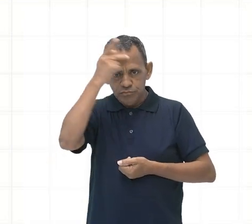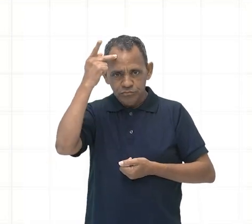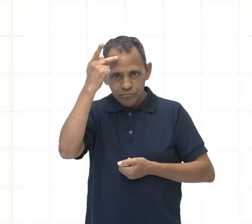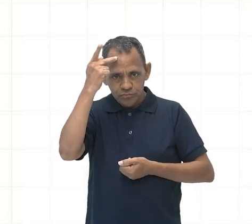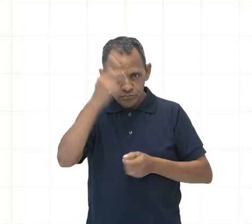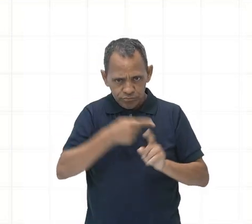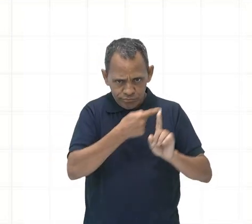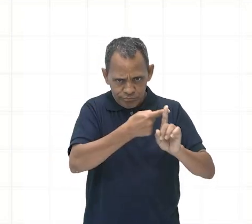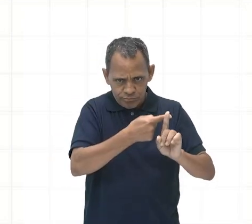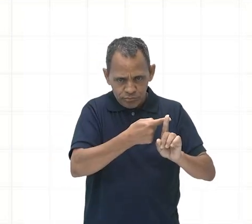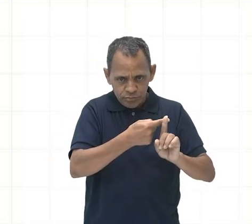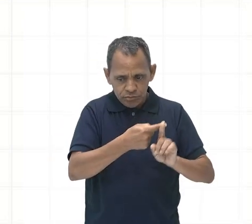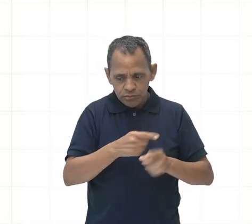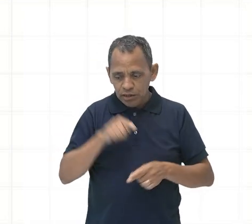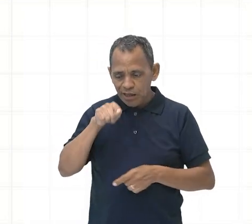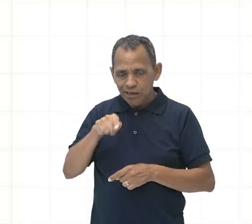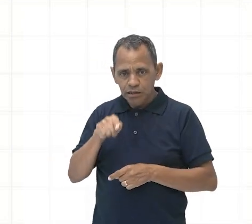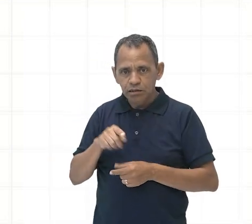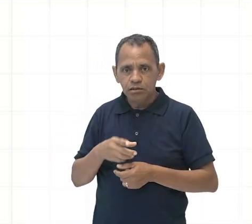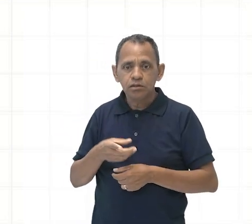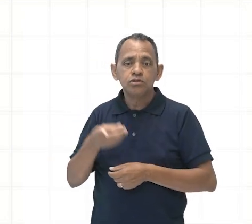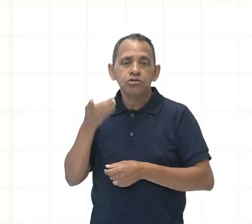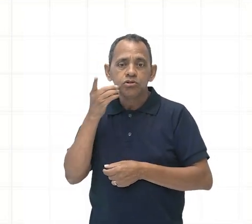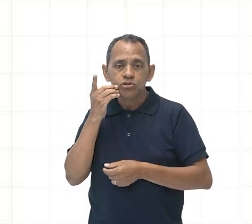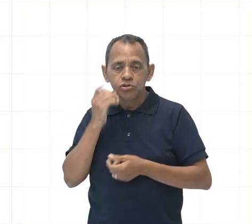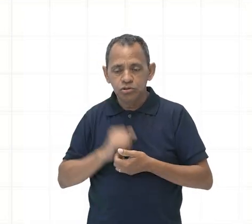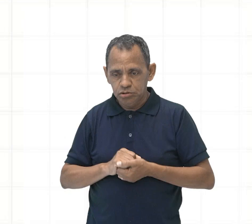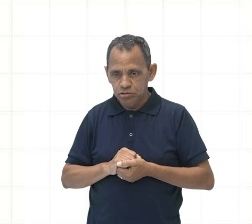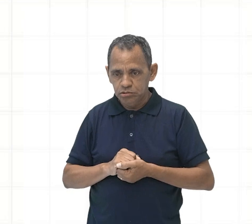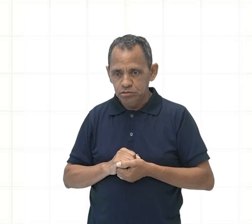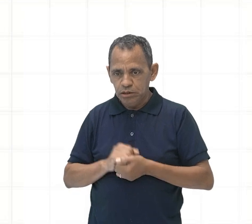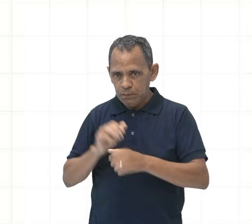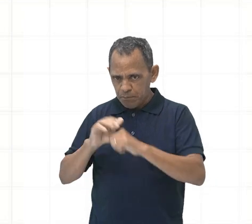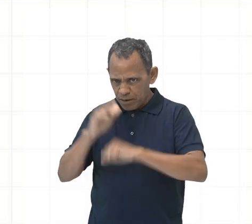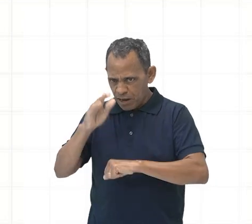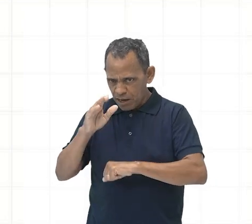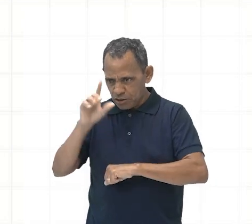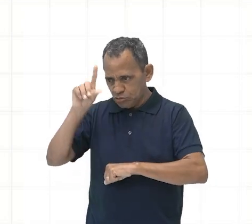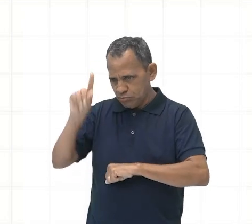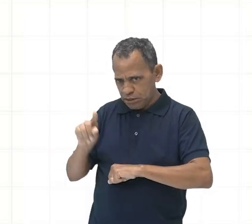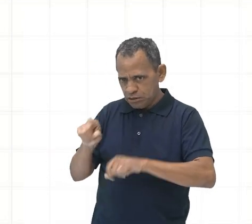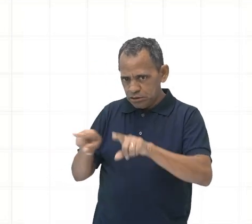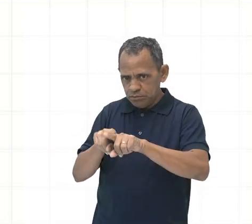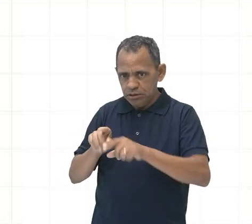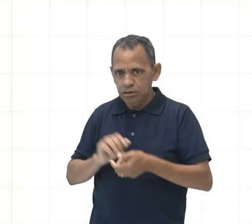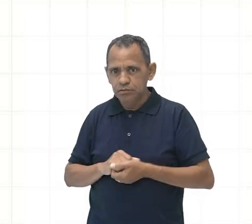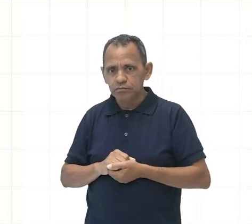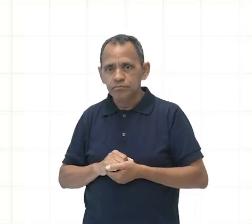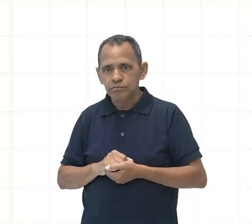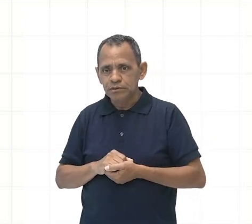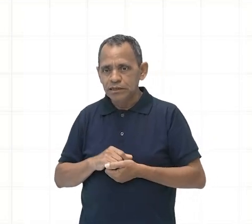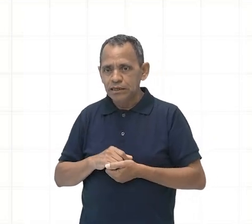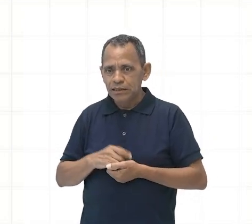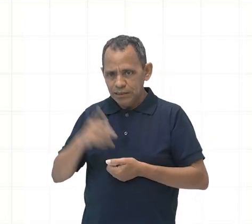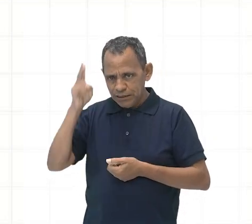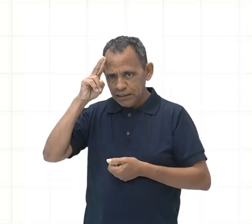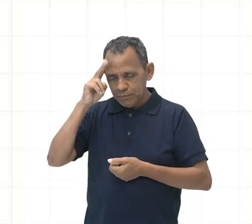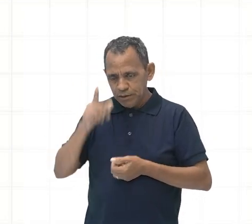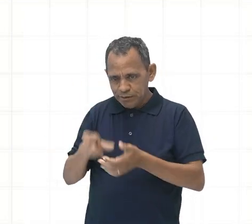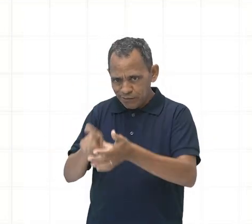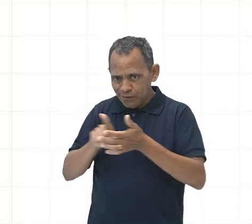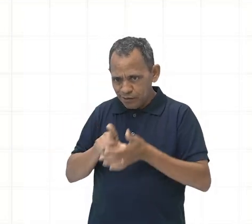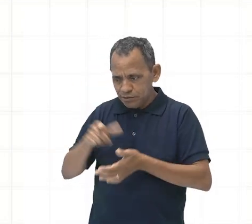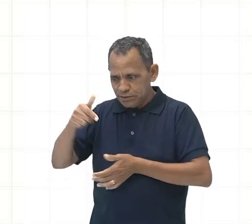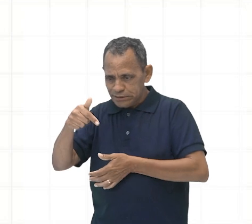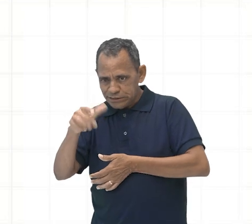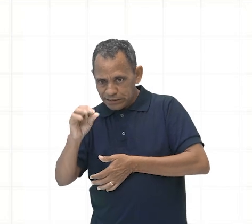vai durar a comida vai ser maior ou menor? Ora, se eu aumentei a quantidade de pessoas, logo